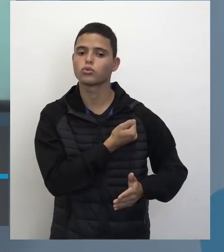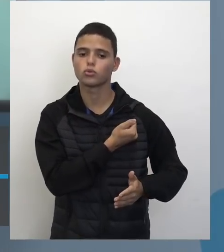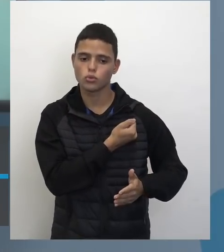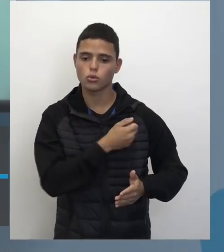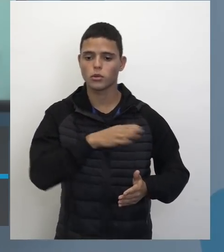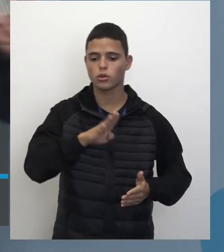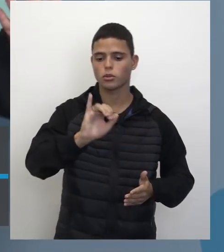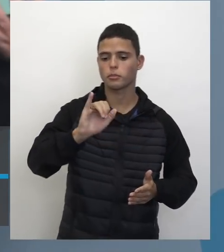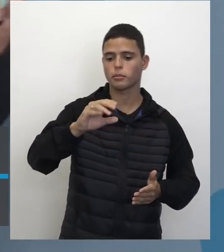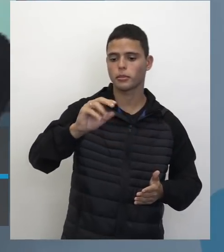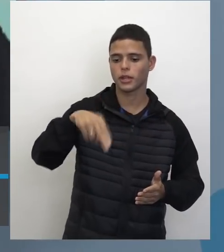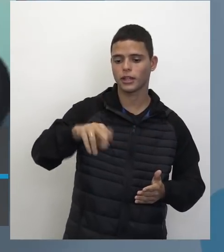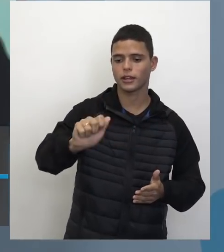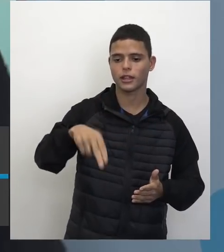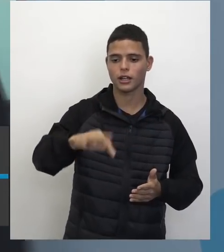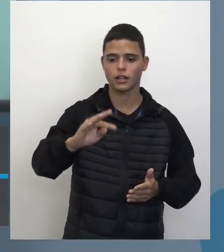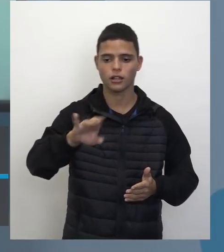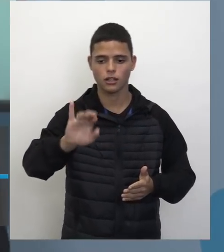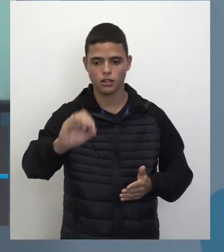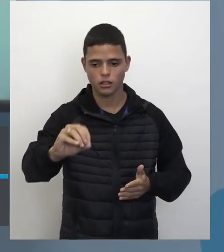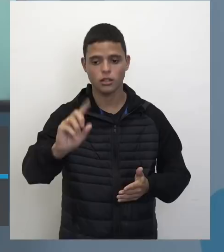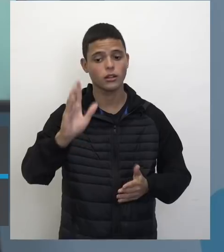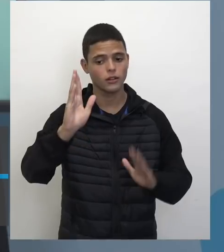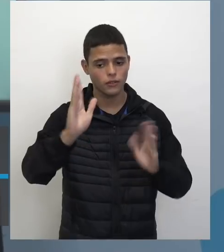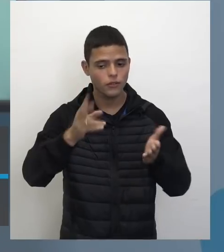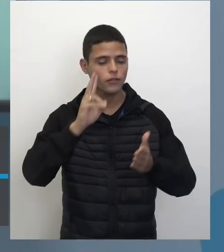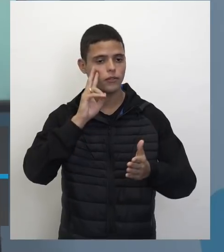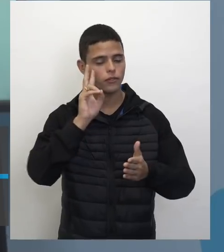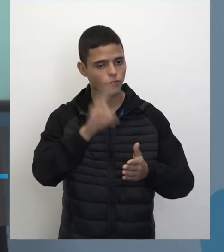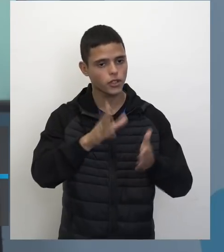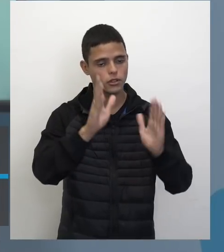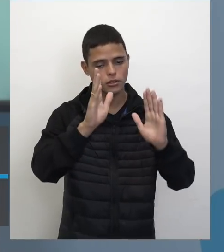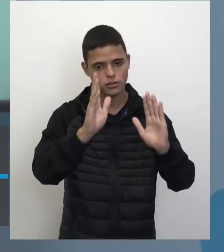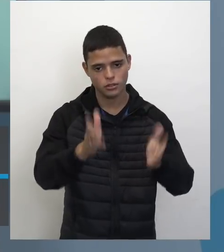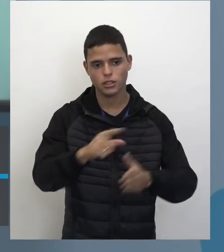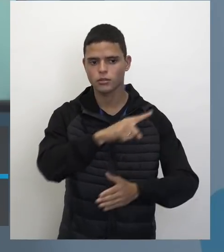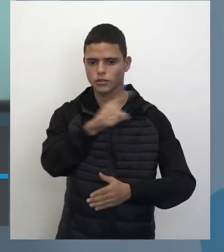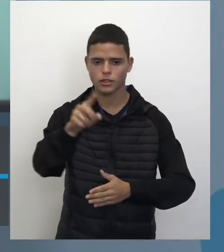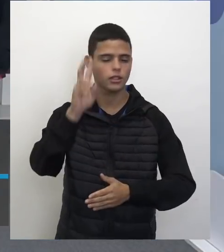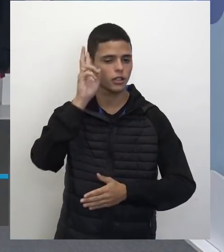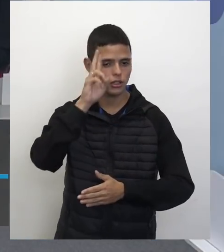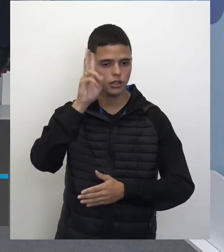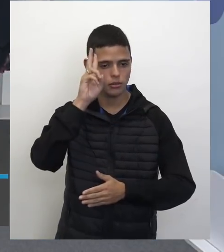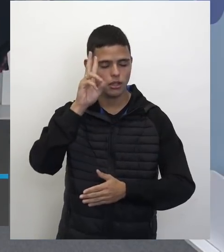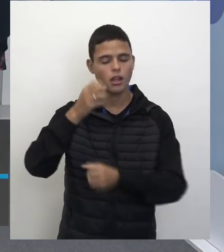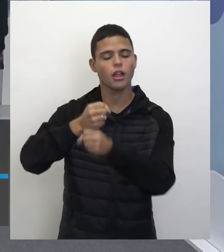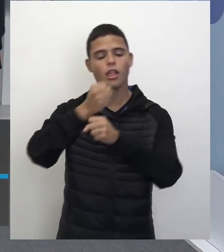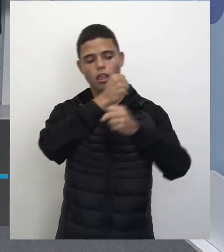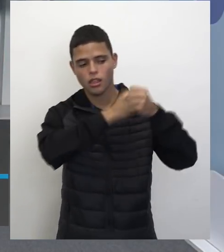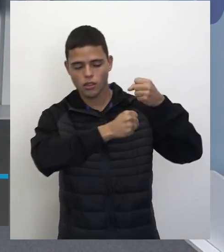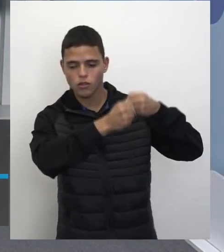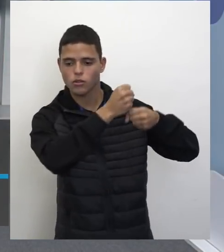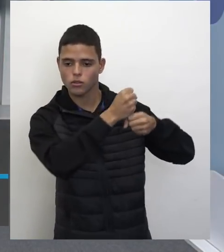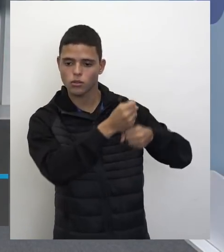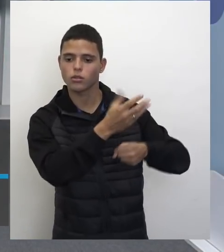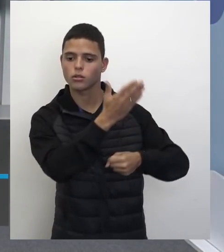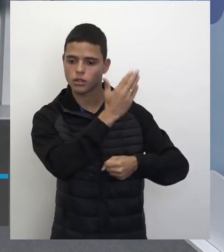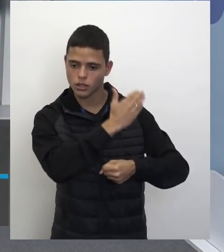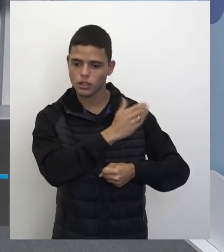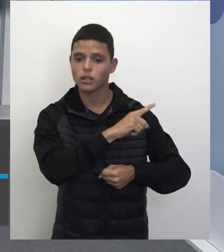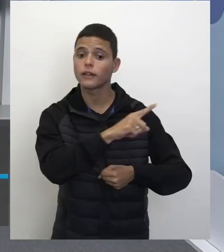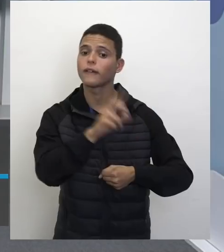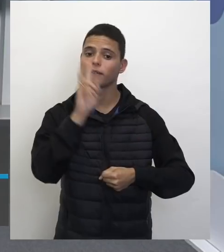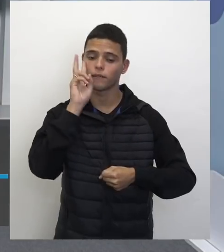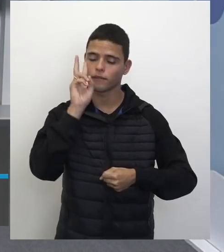dessa nossa jornada desde 2020, nós vimos aí os números binários. Você lembra, né, Ju? Foi ano passado. Né? Não foi? Foi,